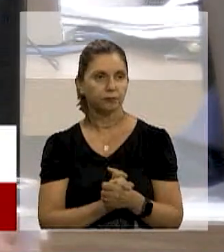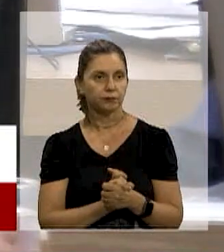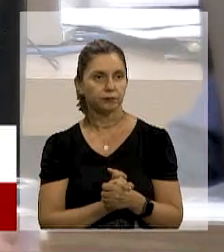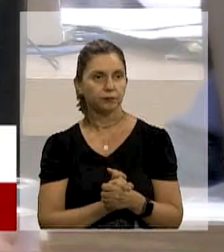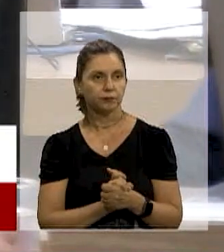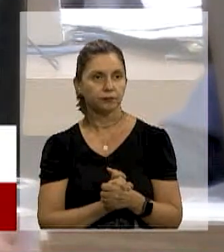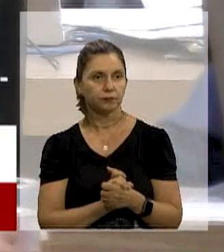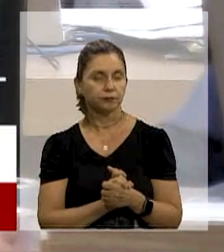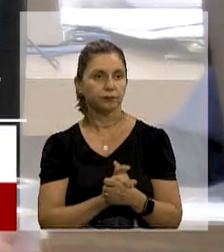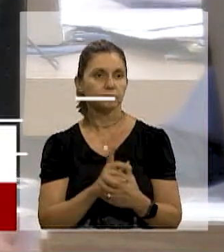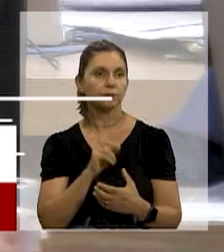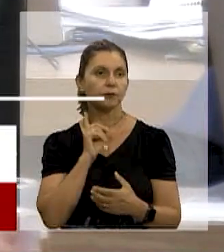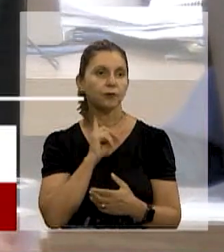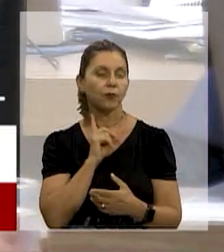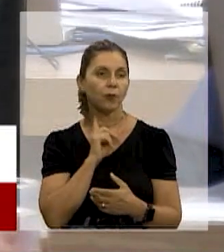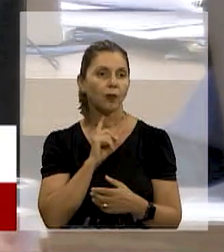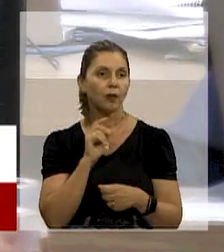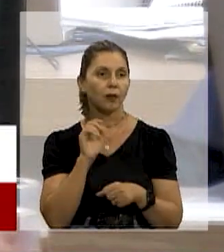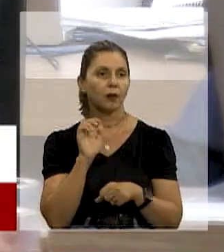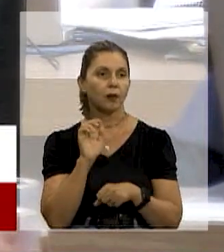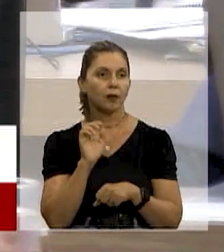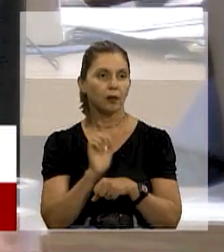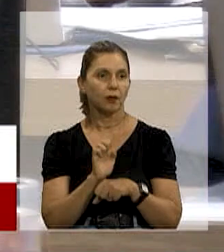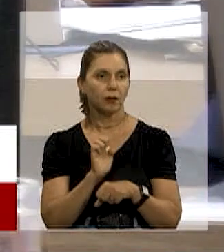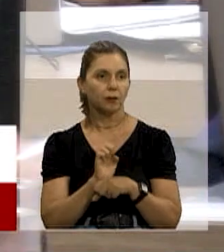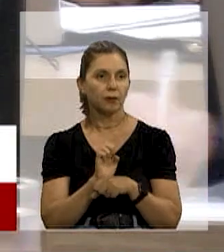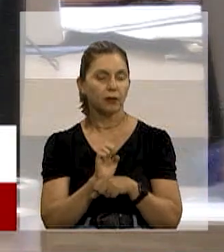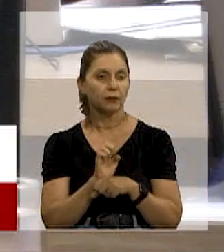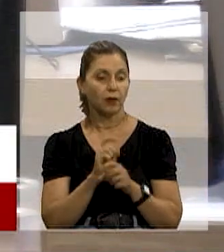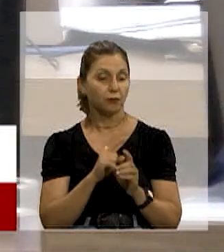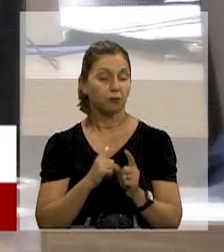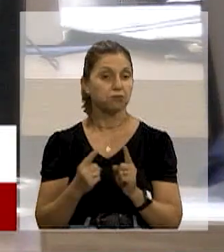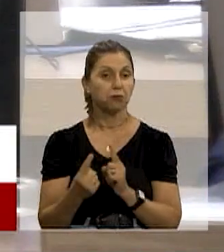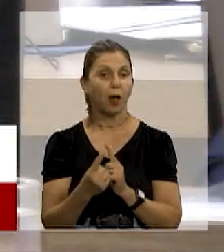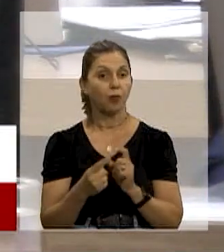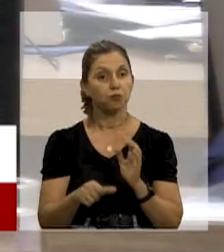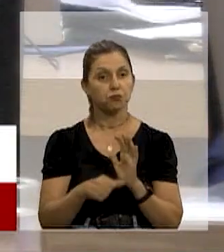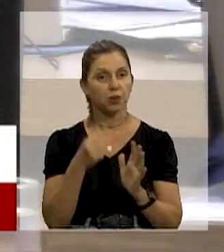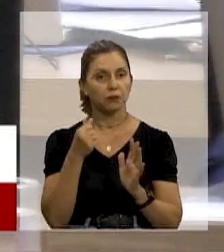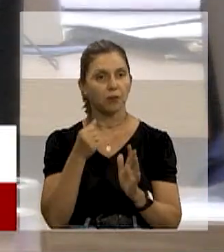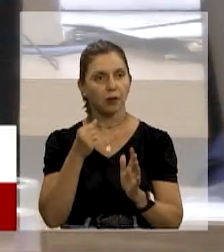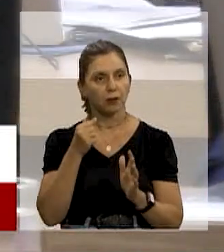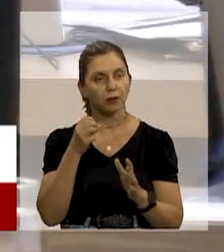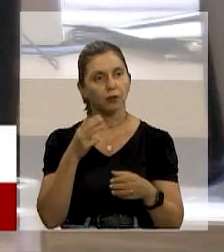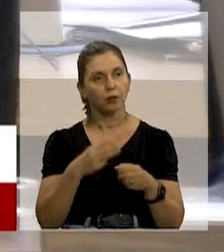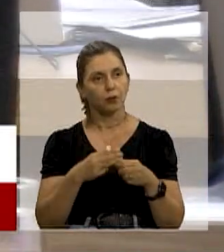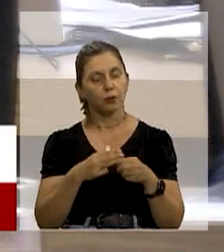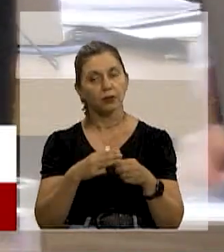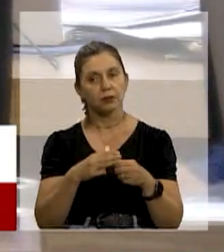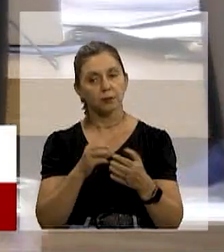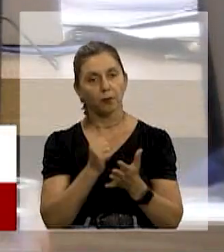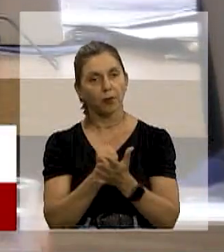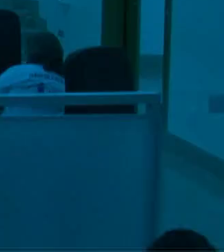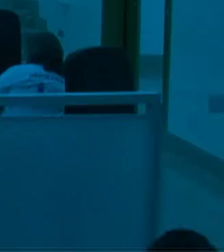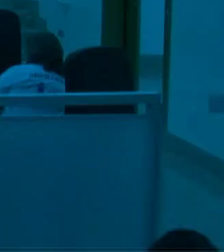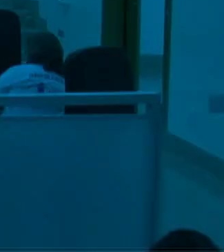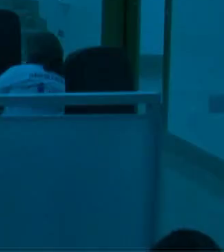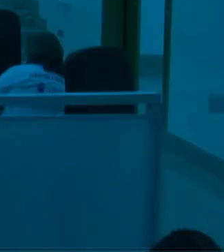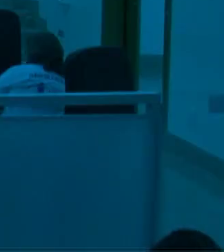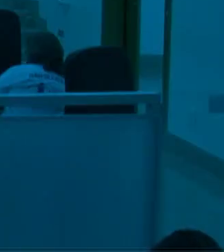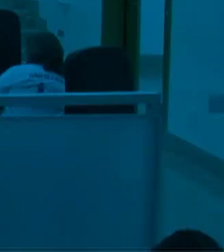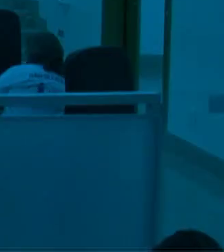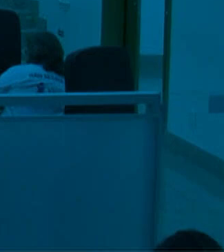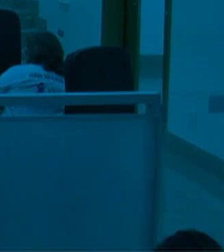estado de Minas Gerais, daqui a pouco, vai estar na frente em matéria de primeiro município que zela pela Guarda Municipal.